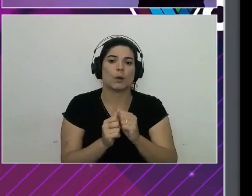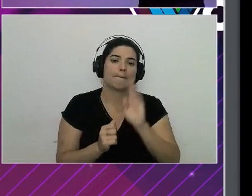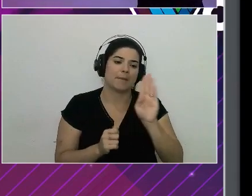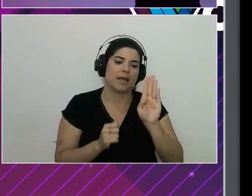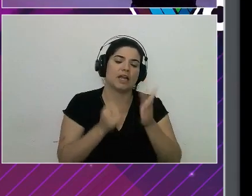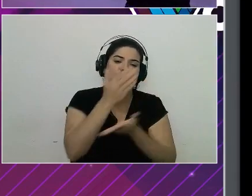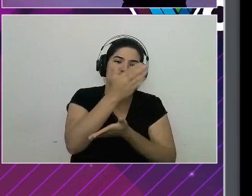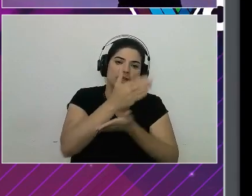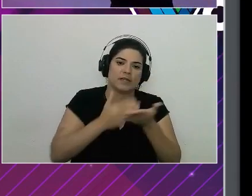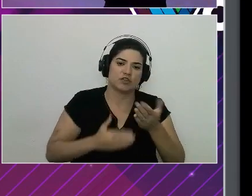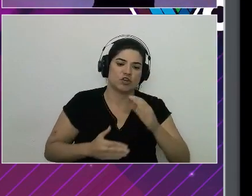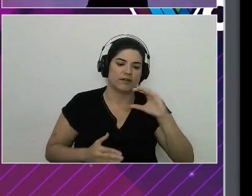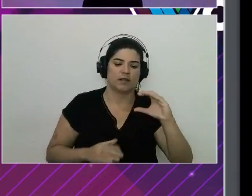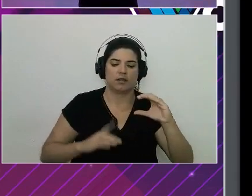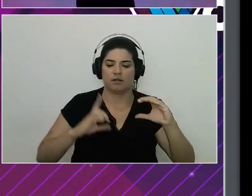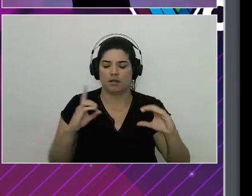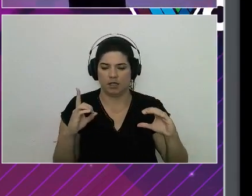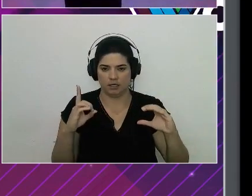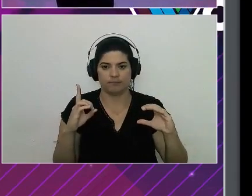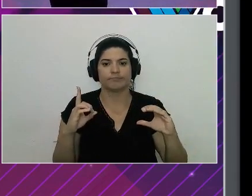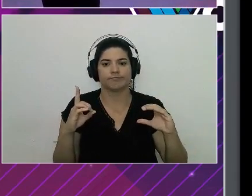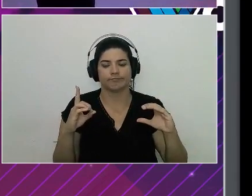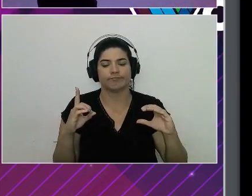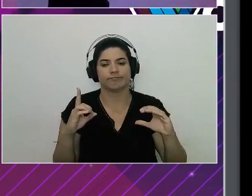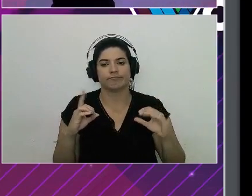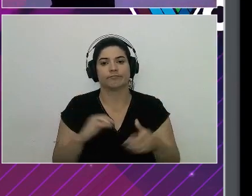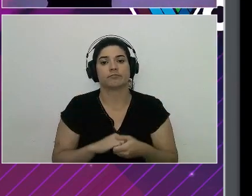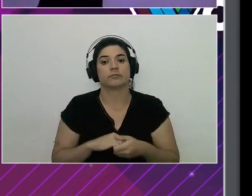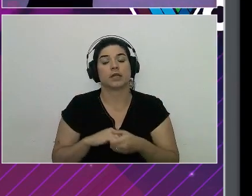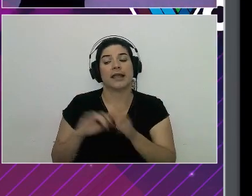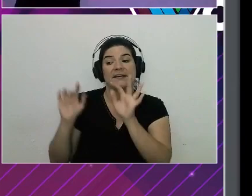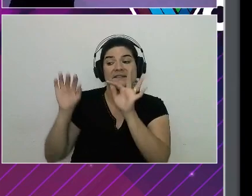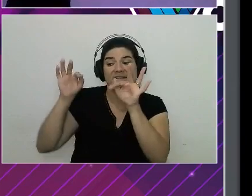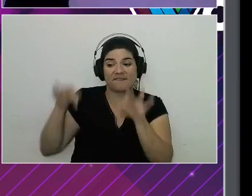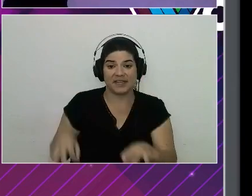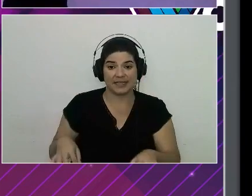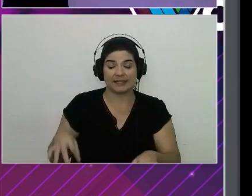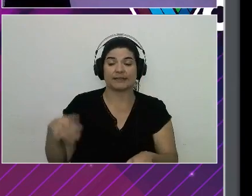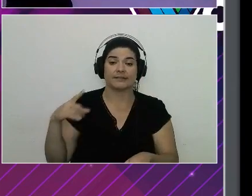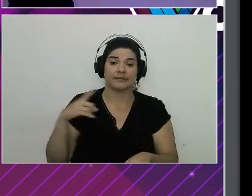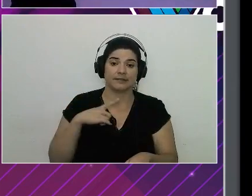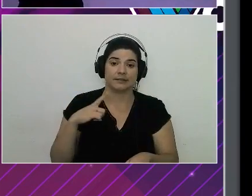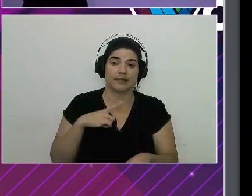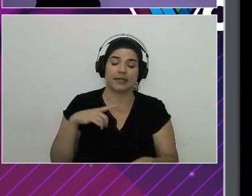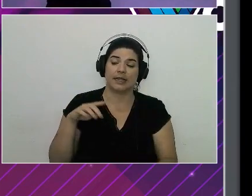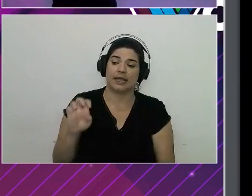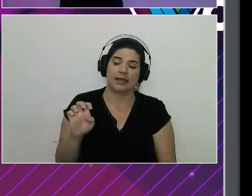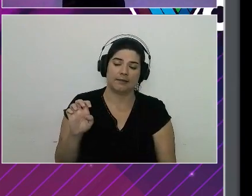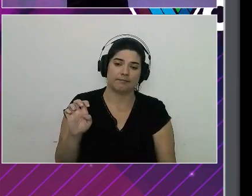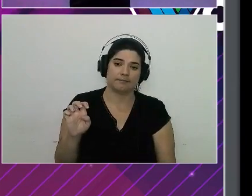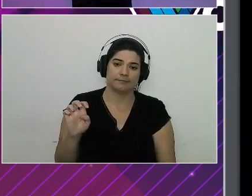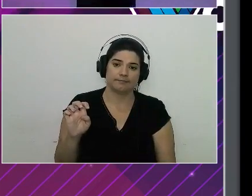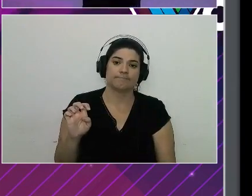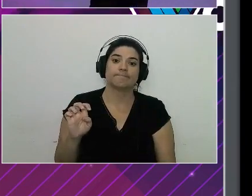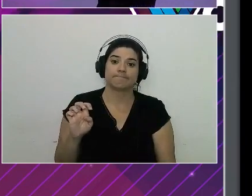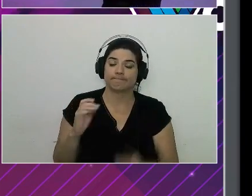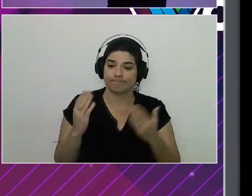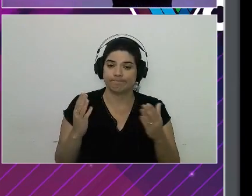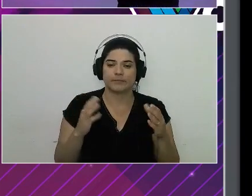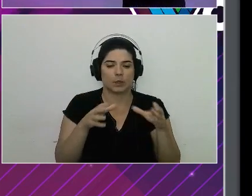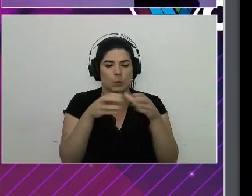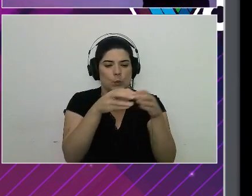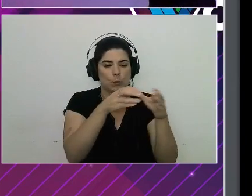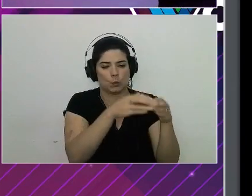e D, em passos diferentes, e no final dessa operação, eu tenho a operação E. Então, esse conjunto de